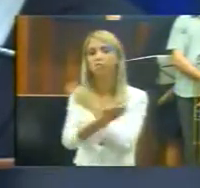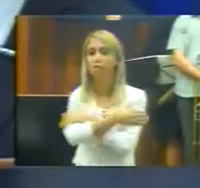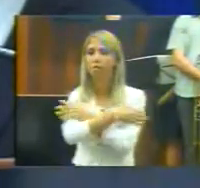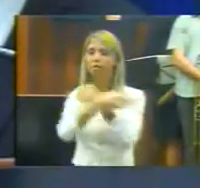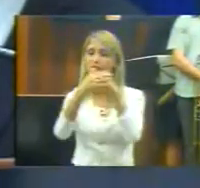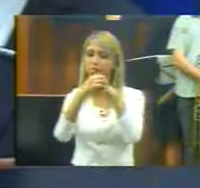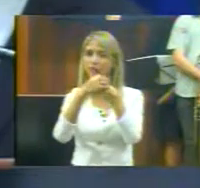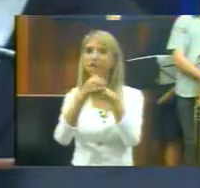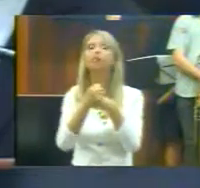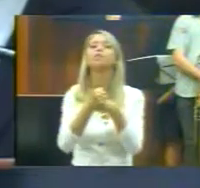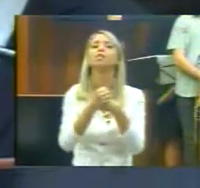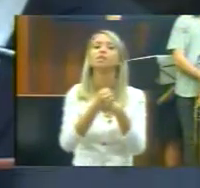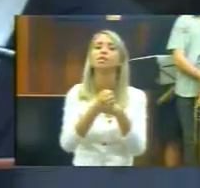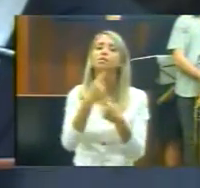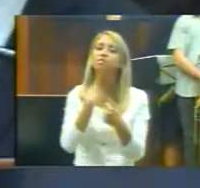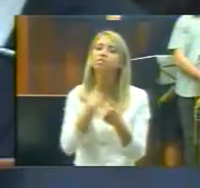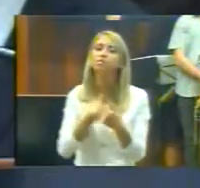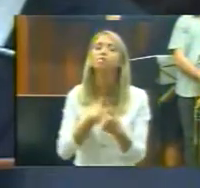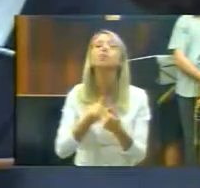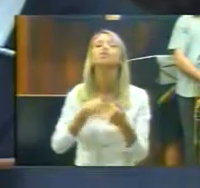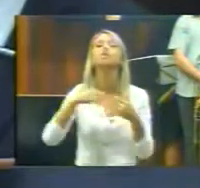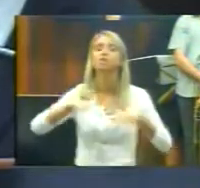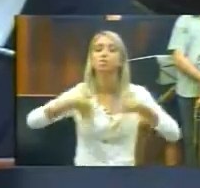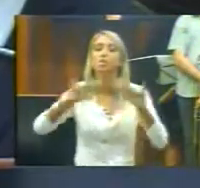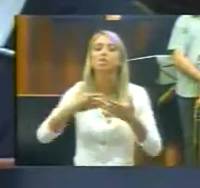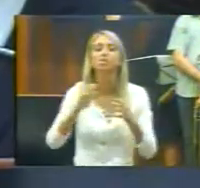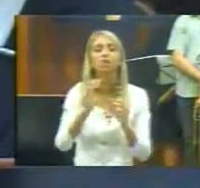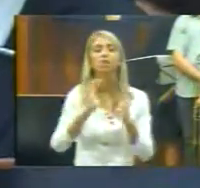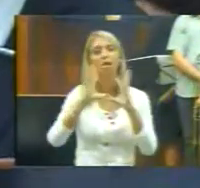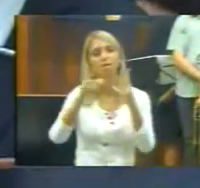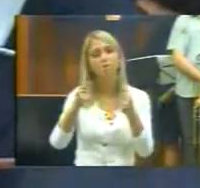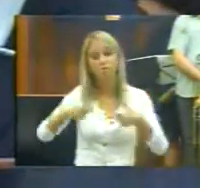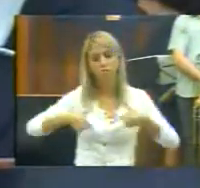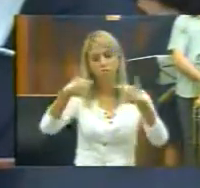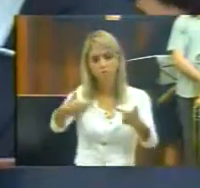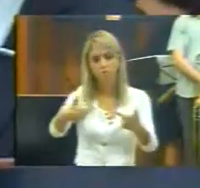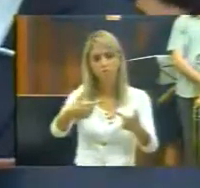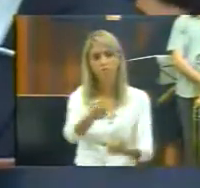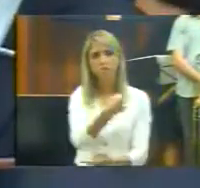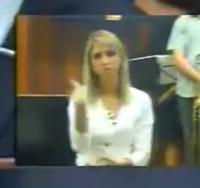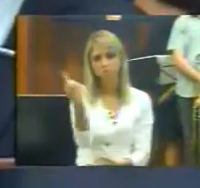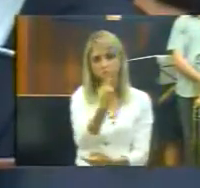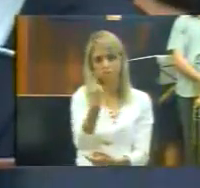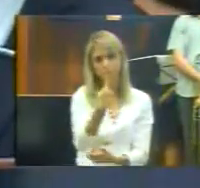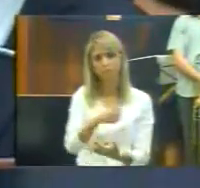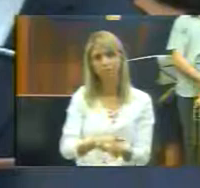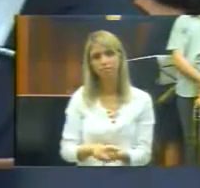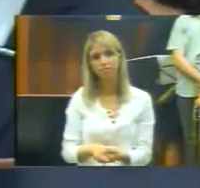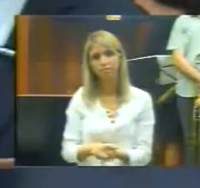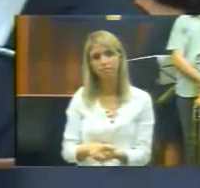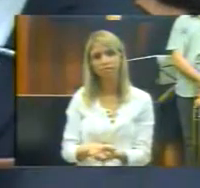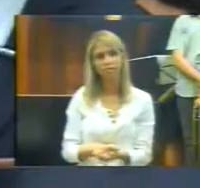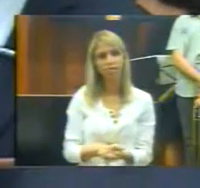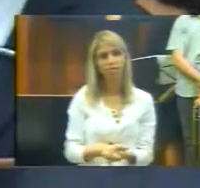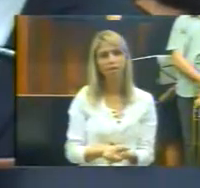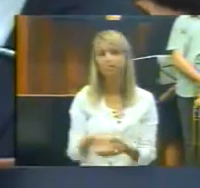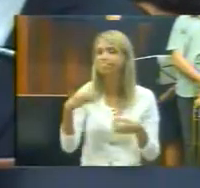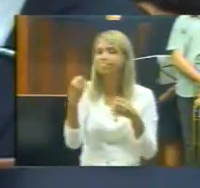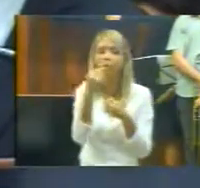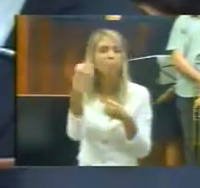carinhoso dele, desejando sucesso a todos vocês nessa caminhada. E é gratificante ver os